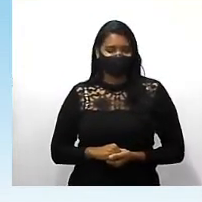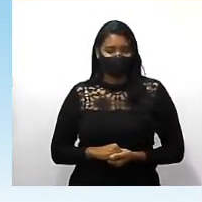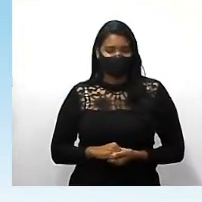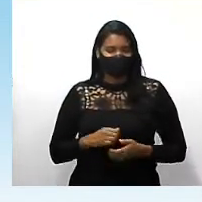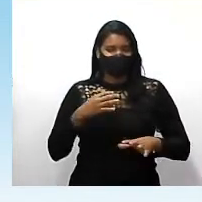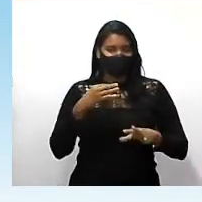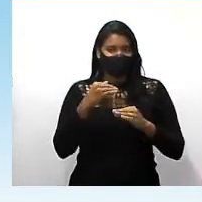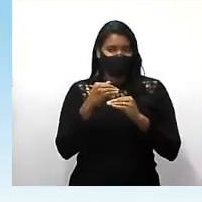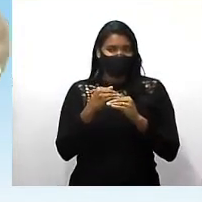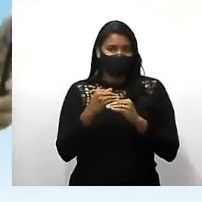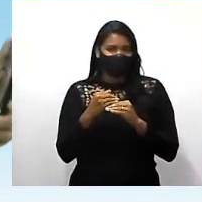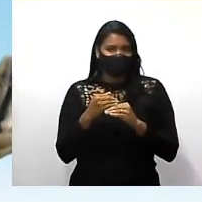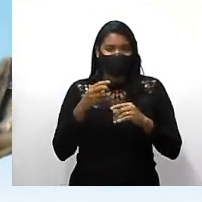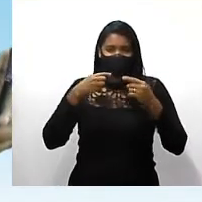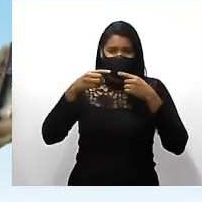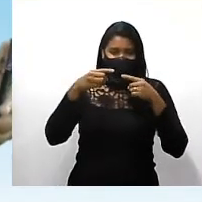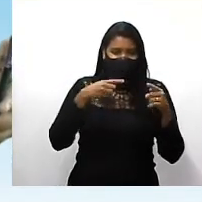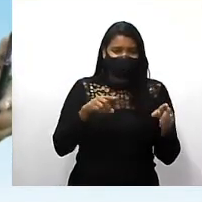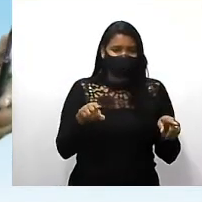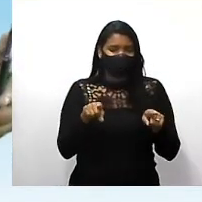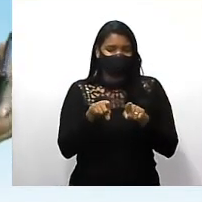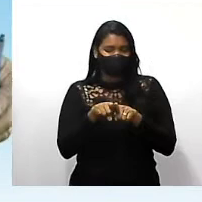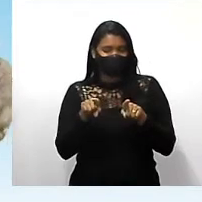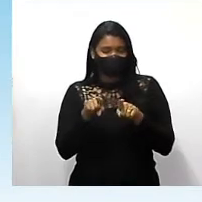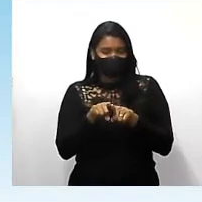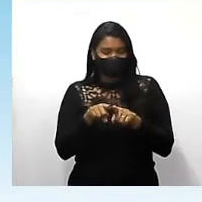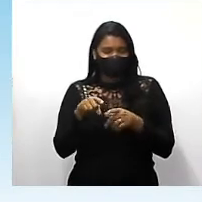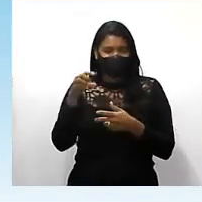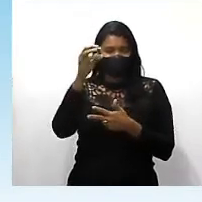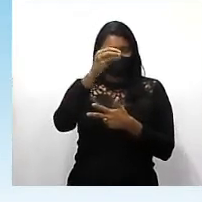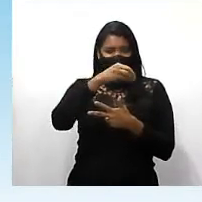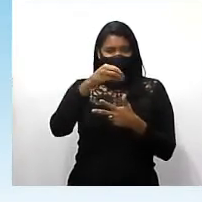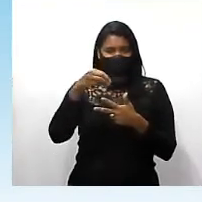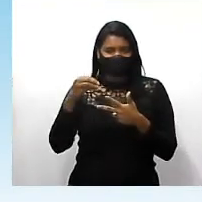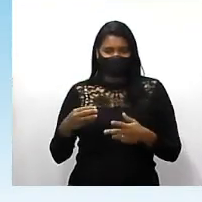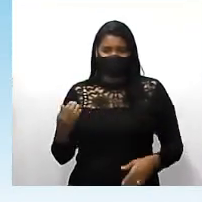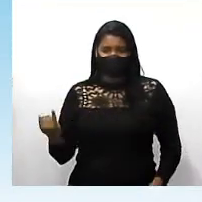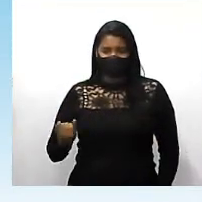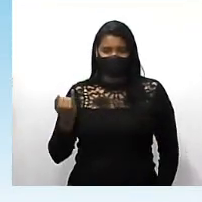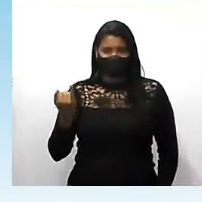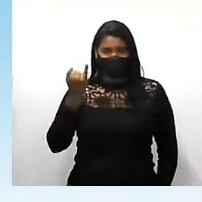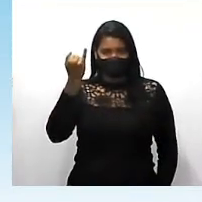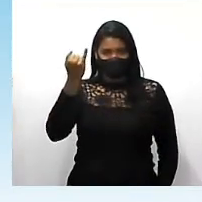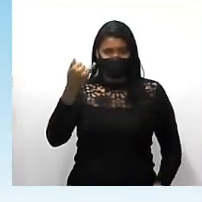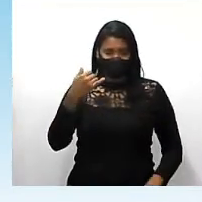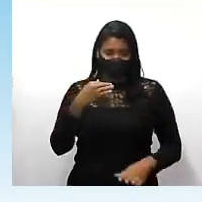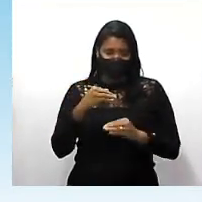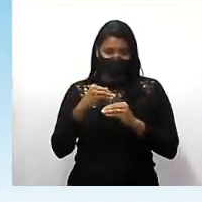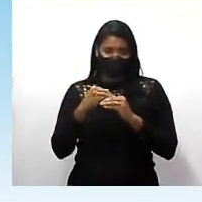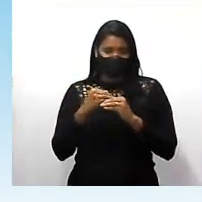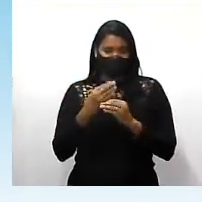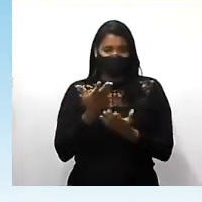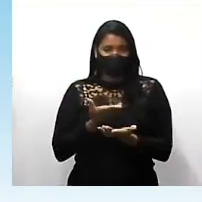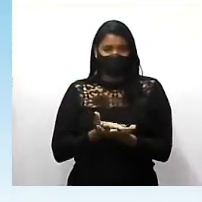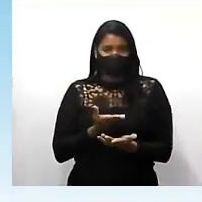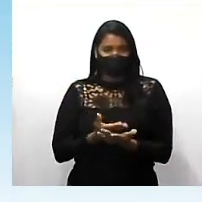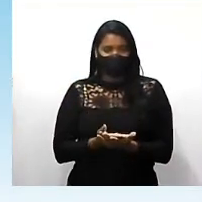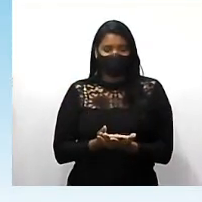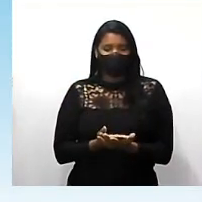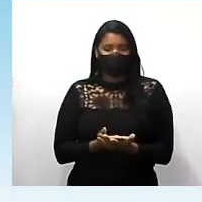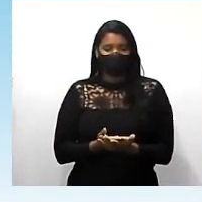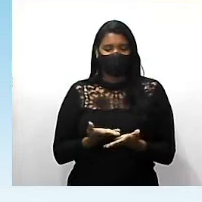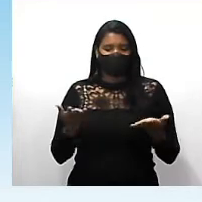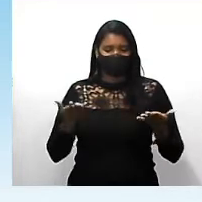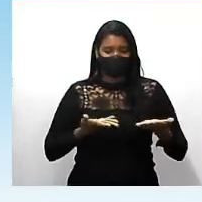aqui, discutidos relacionados ao Enem. É importante que você acompanhe as aulas, participe conosco desse momento